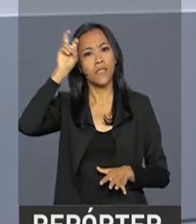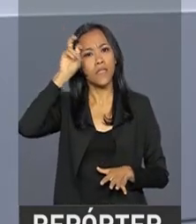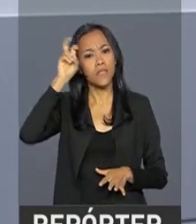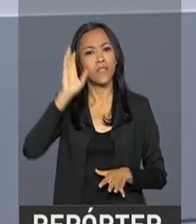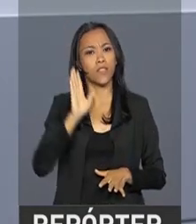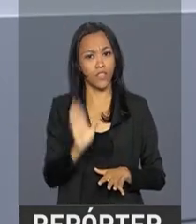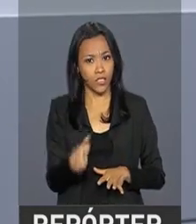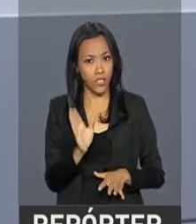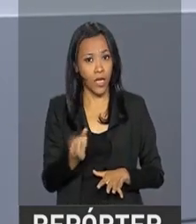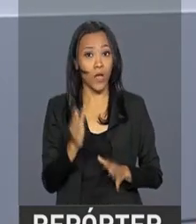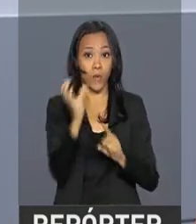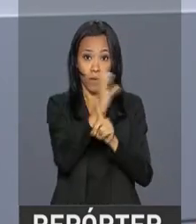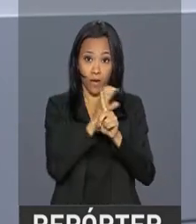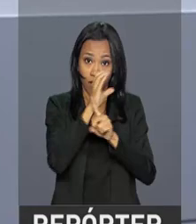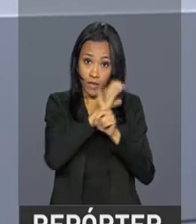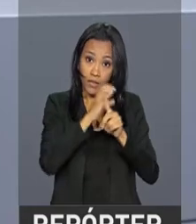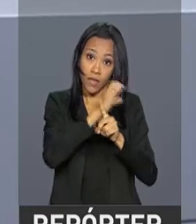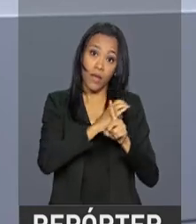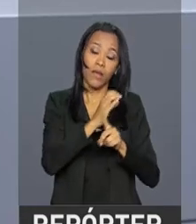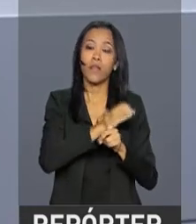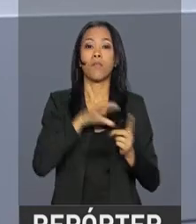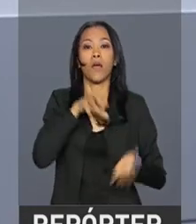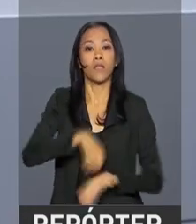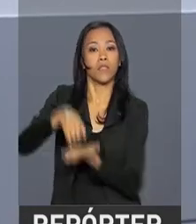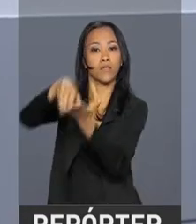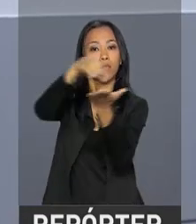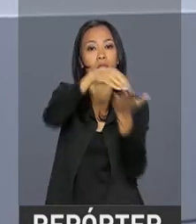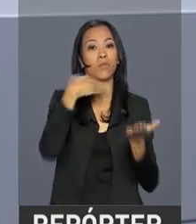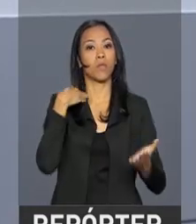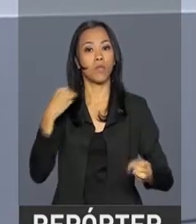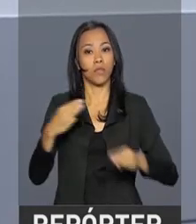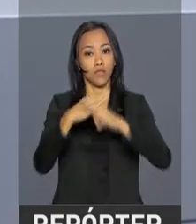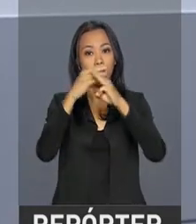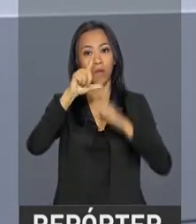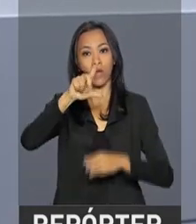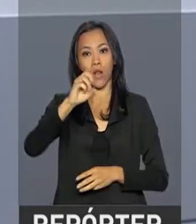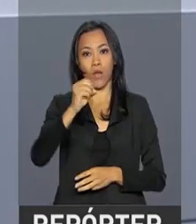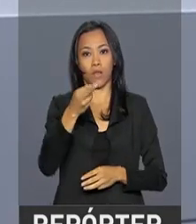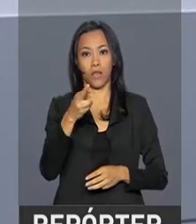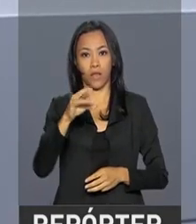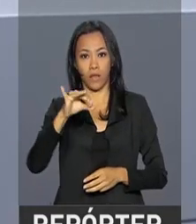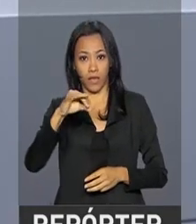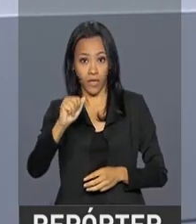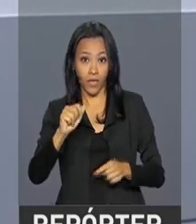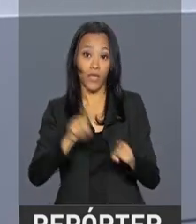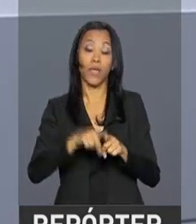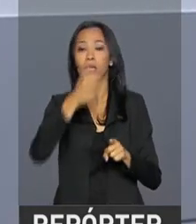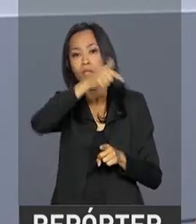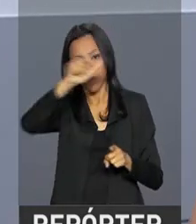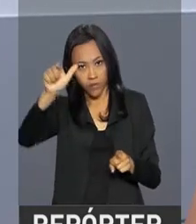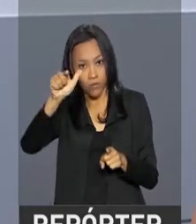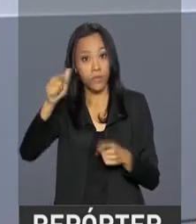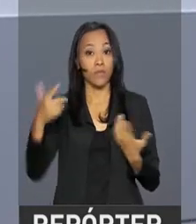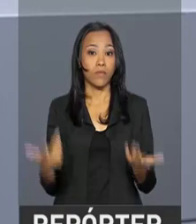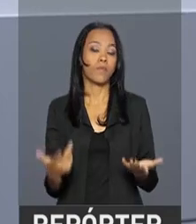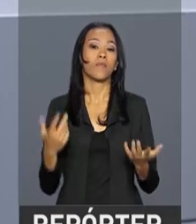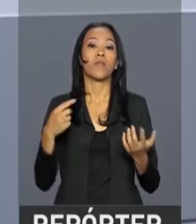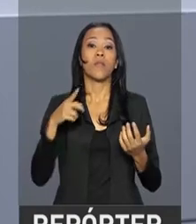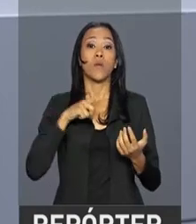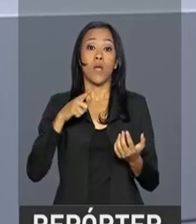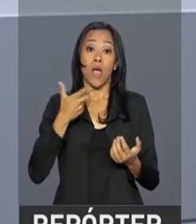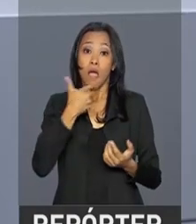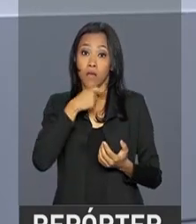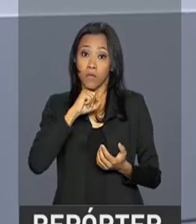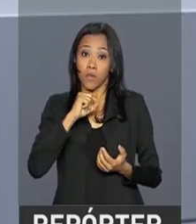filipetas com o calendário para as agências lotéricas e correspondentes bancários caixa aqui em todo o brasil além disso os